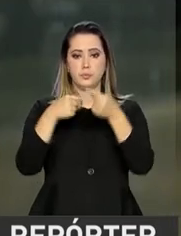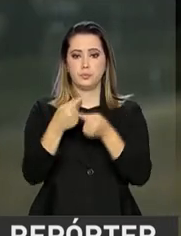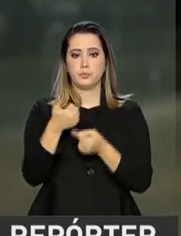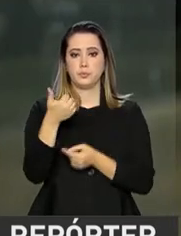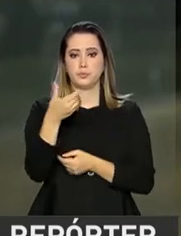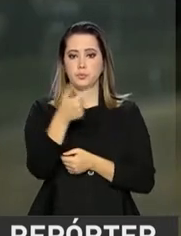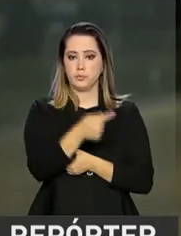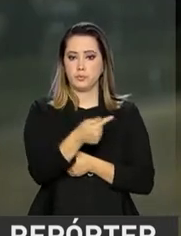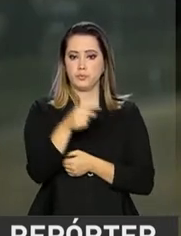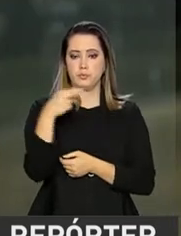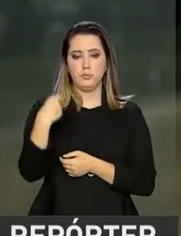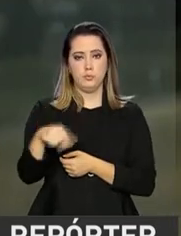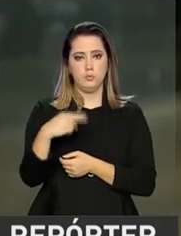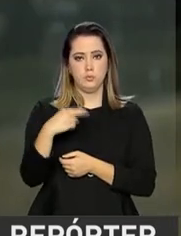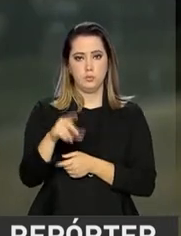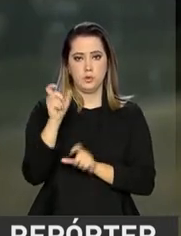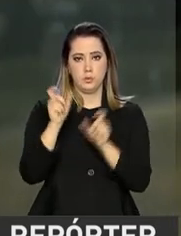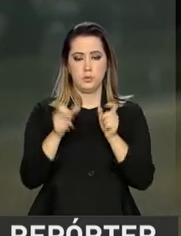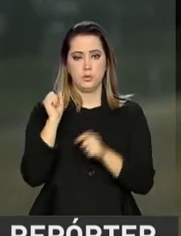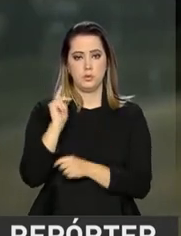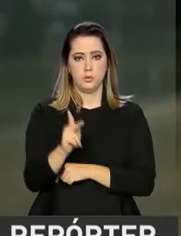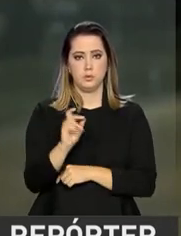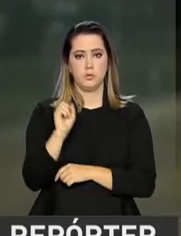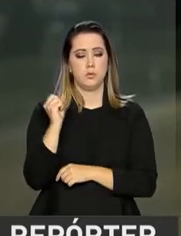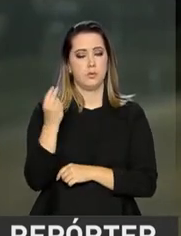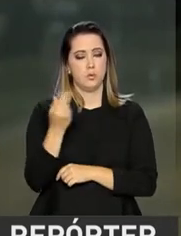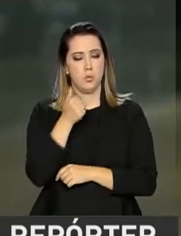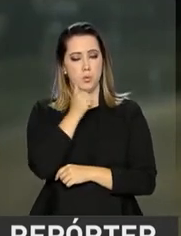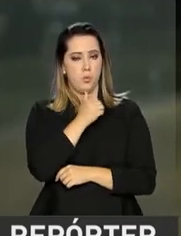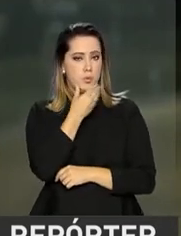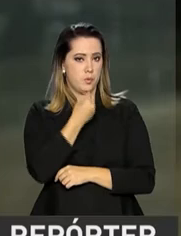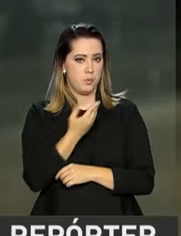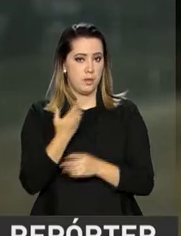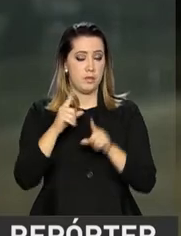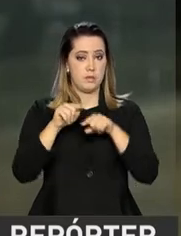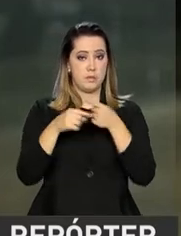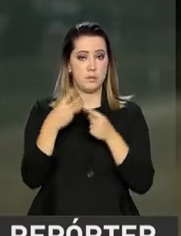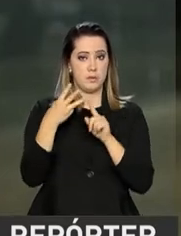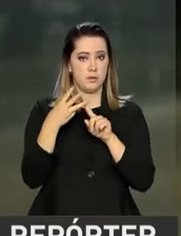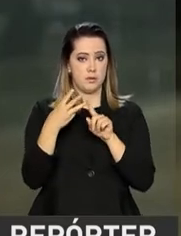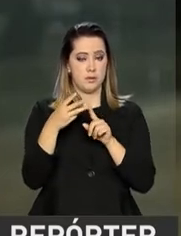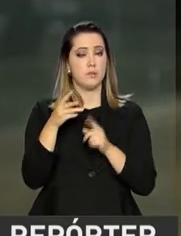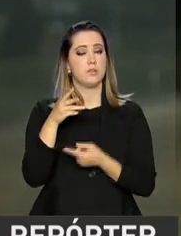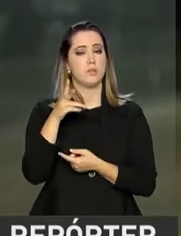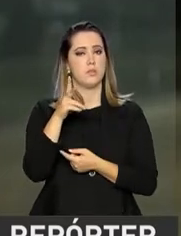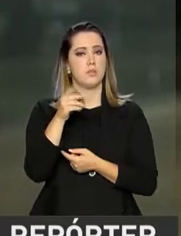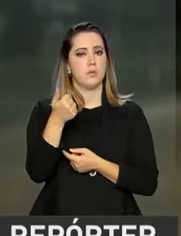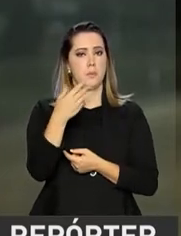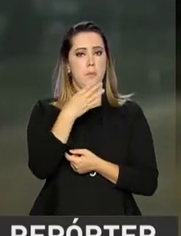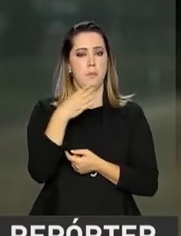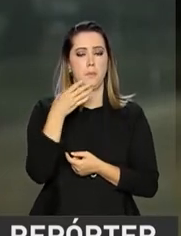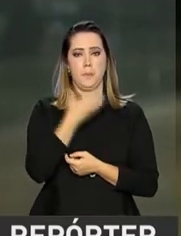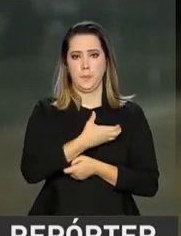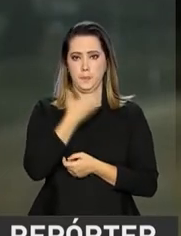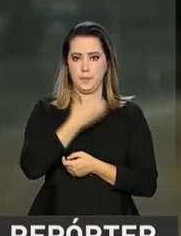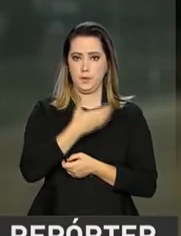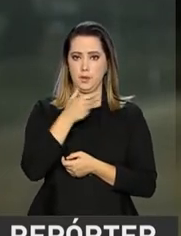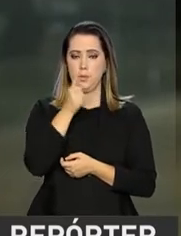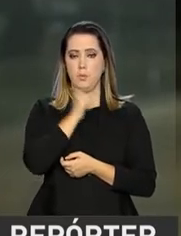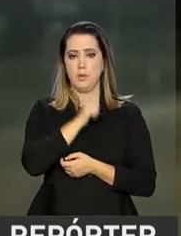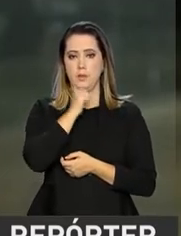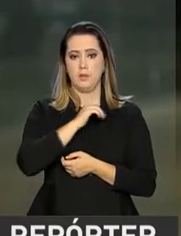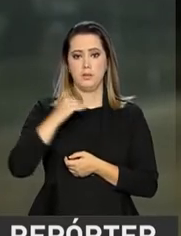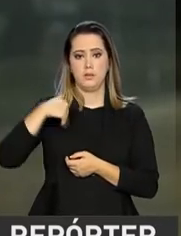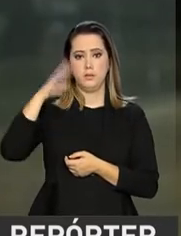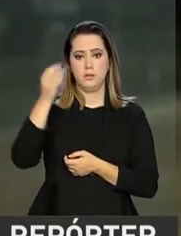novembro para aposentados e aposentadas ea terceira data a partir de 14 de dezembro para mulheres com mais de